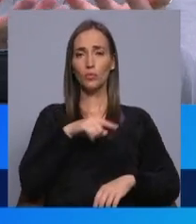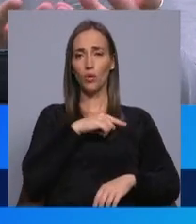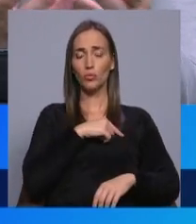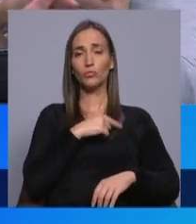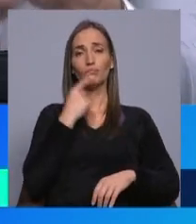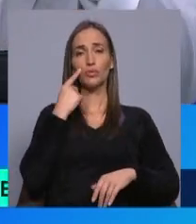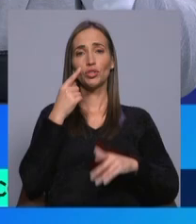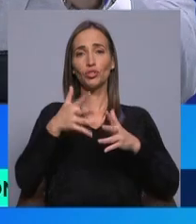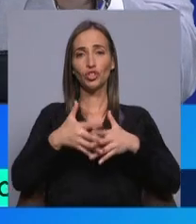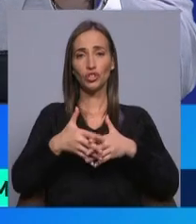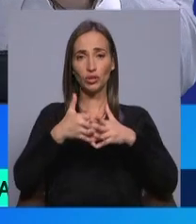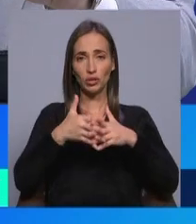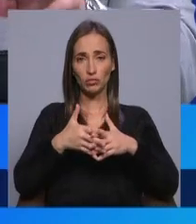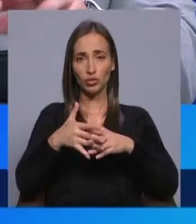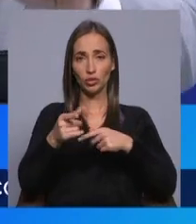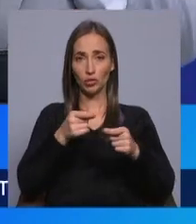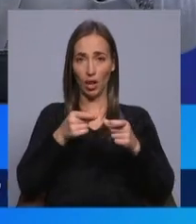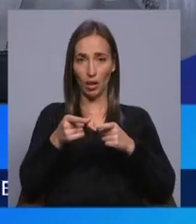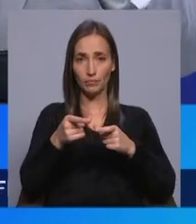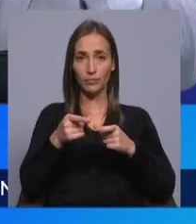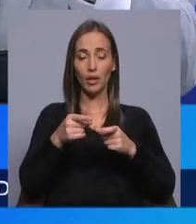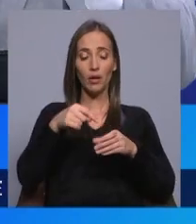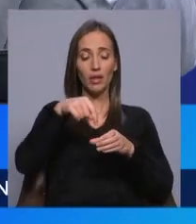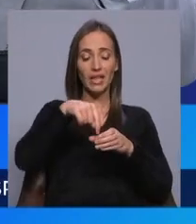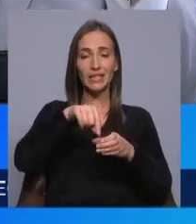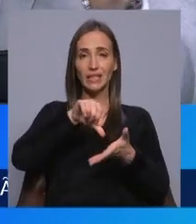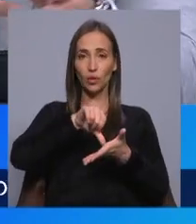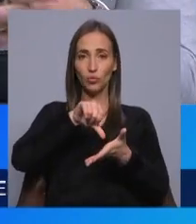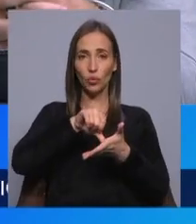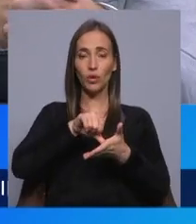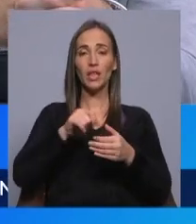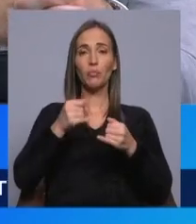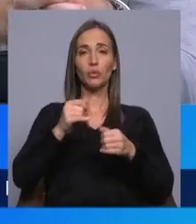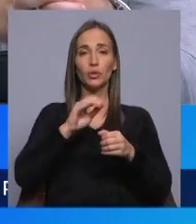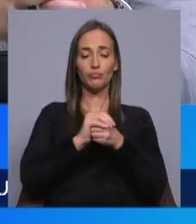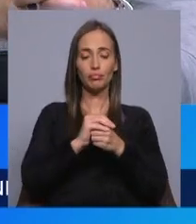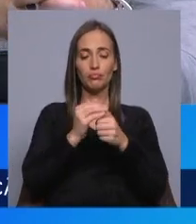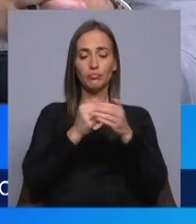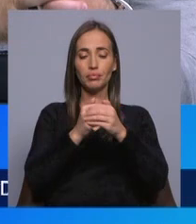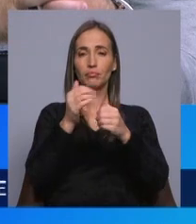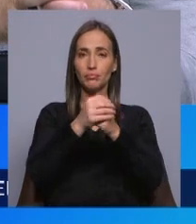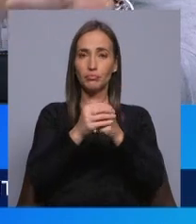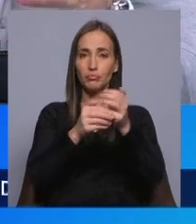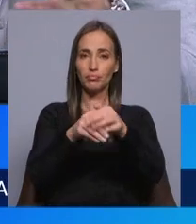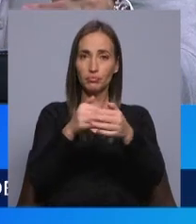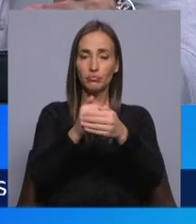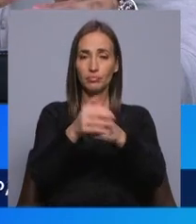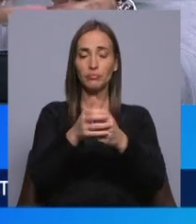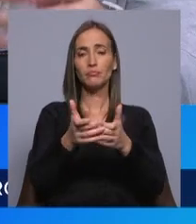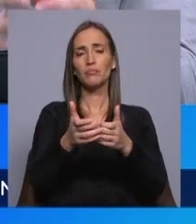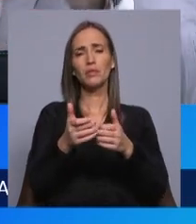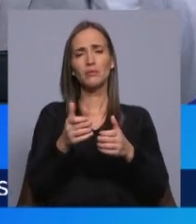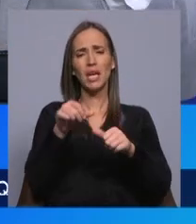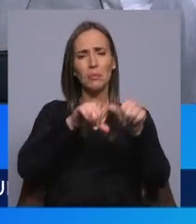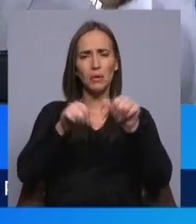estrutura das estrelas, elas têm um núcleo e depois todo um conjunto de camadas à sua volta, camadas quimicamente